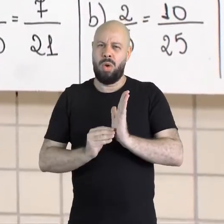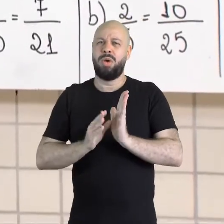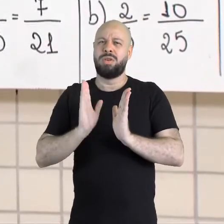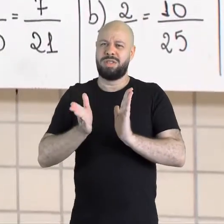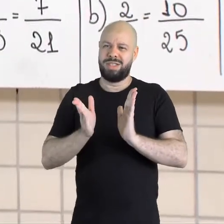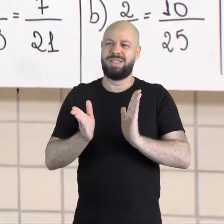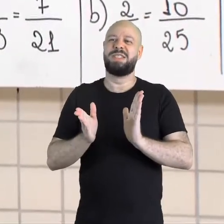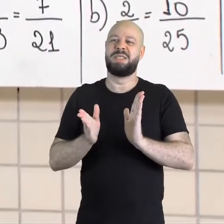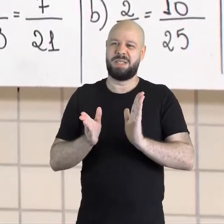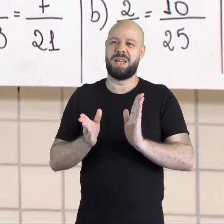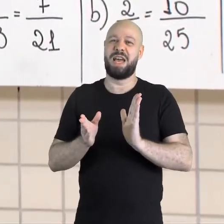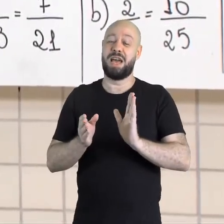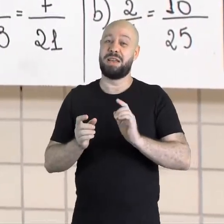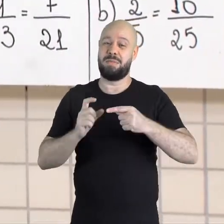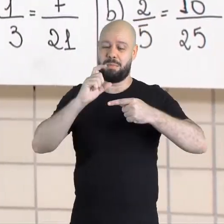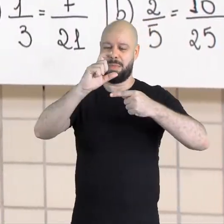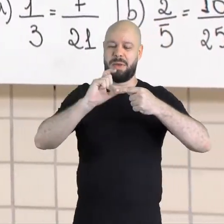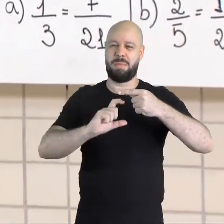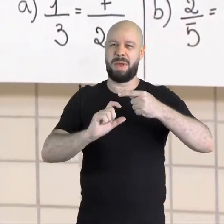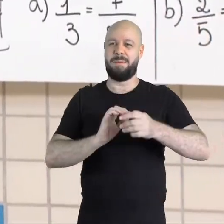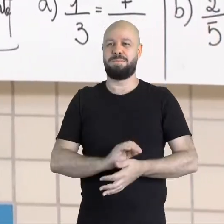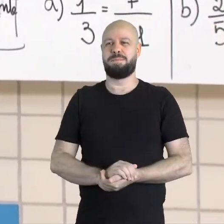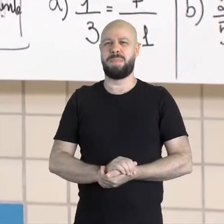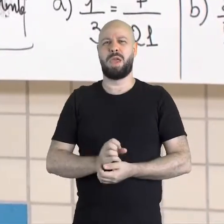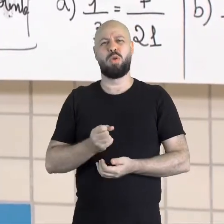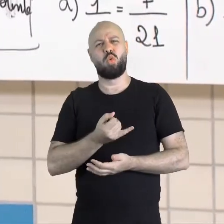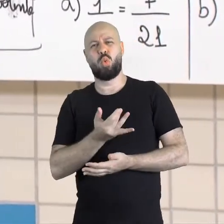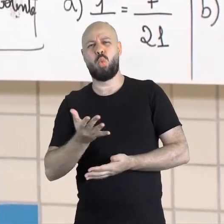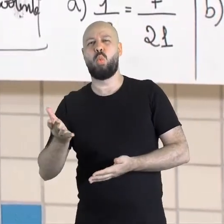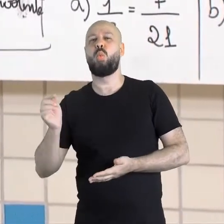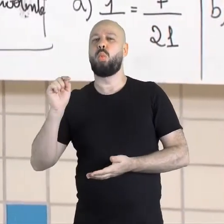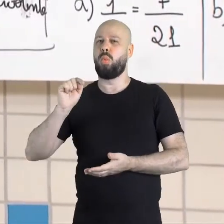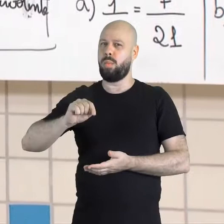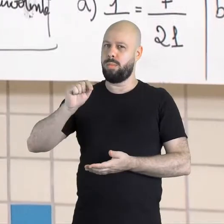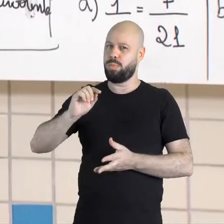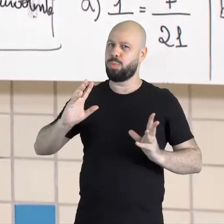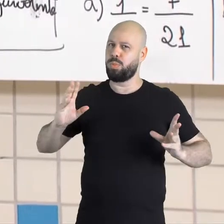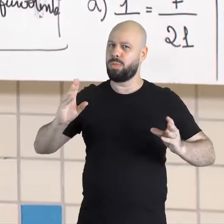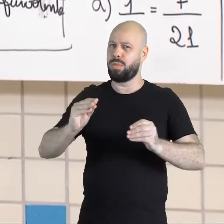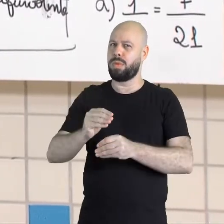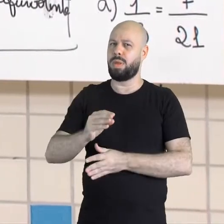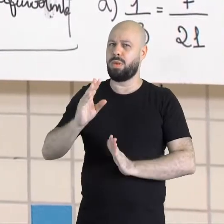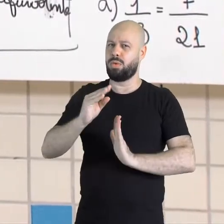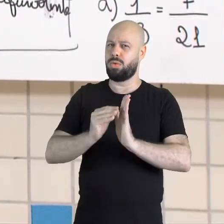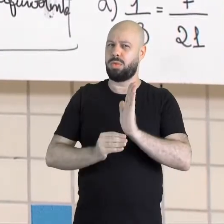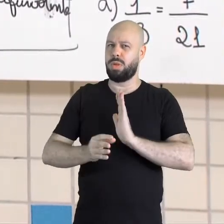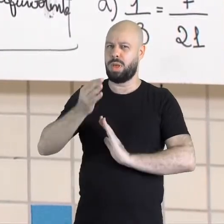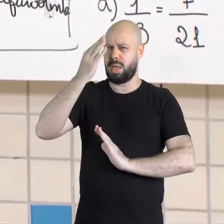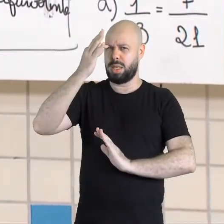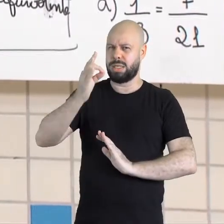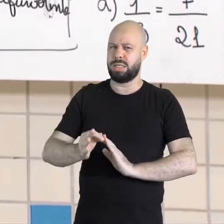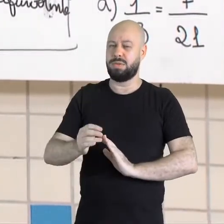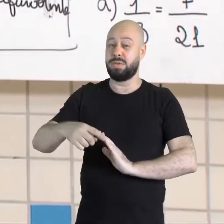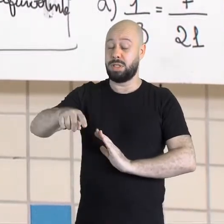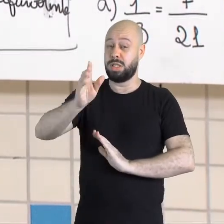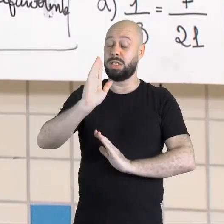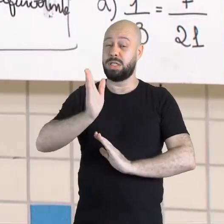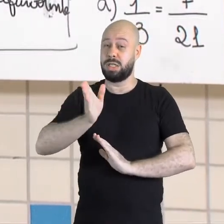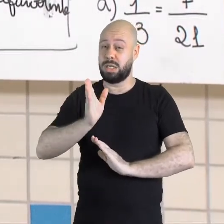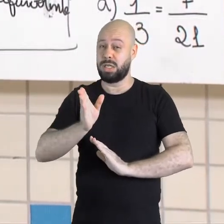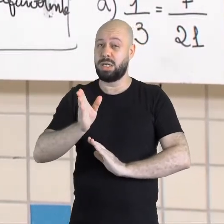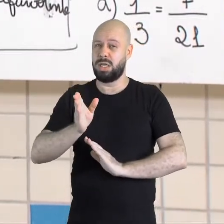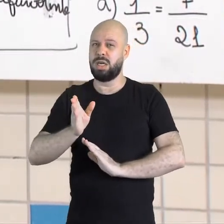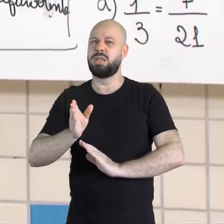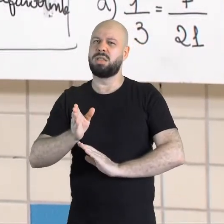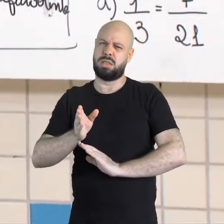vimos de fração. Todos. E esse conteúdo, eu tenho certeza que você já viu em